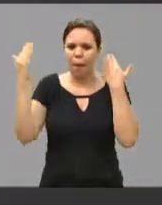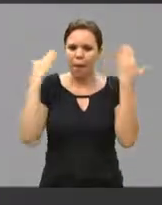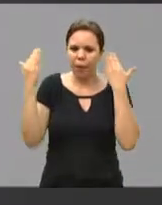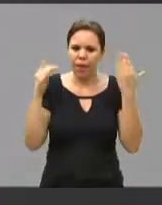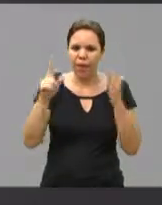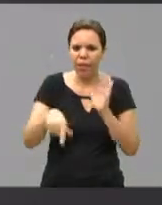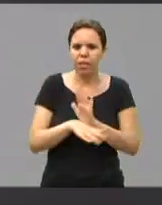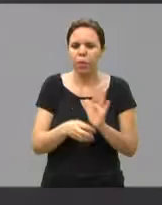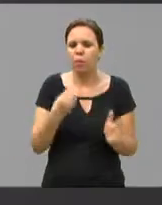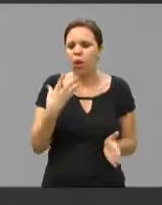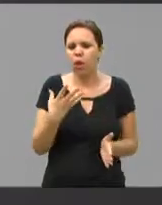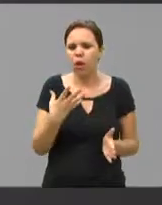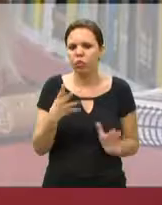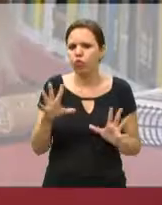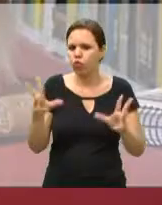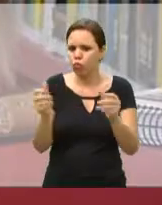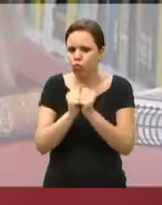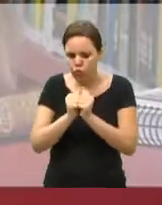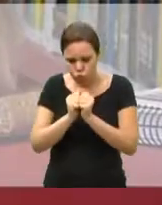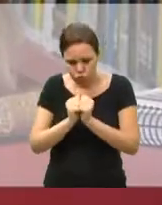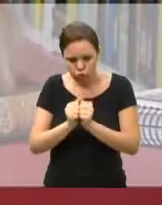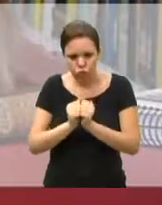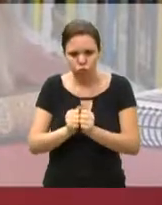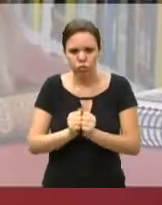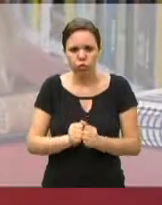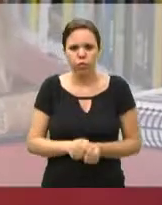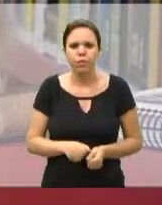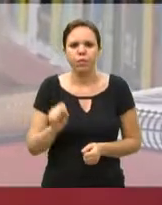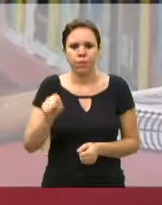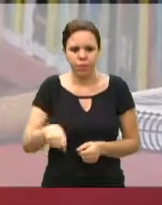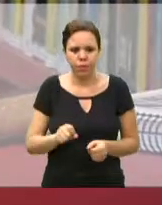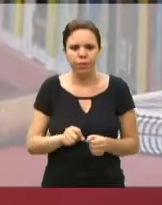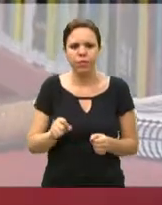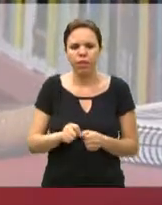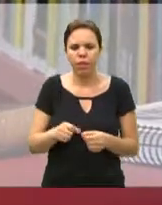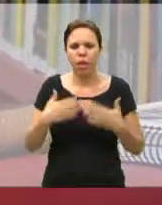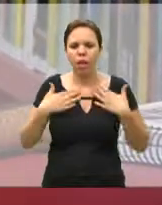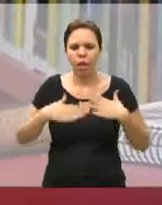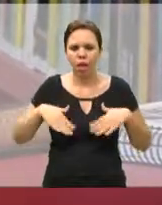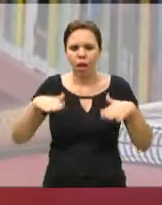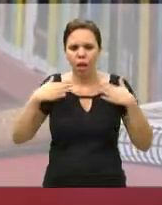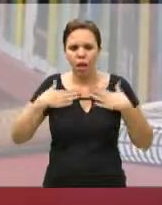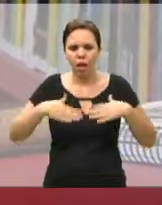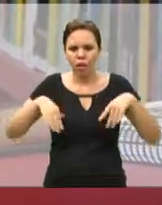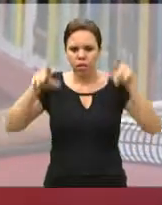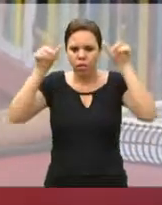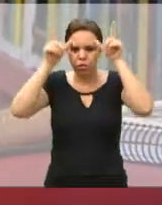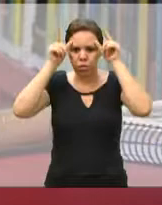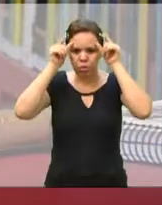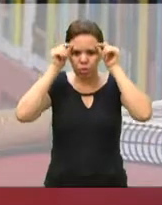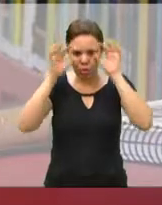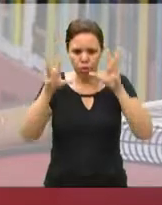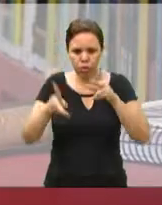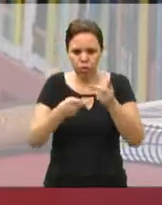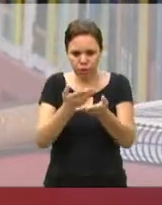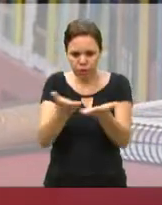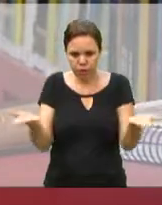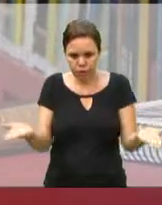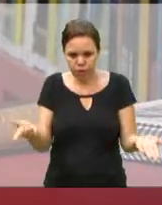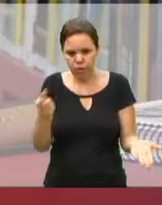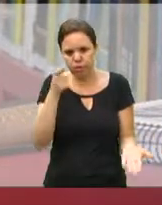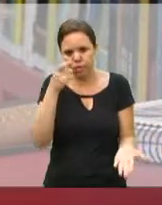isso é bom, tá todo mundo no mesmo barco, né? Sim, e ajuda a fazer com que eles relaxem um pouco, porque todo mundo tá ali, tá todo mundo